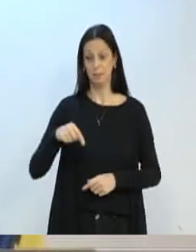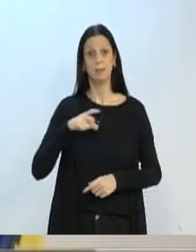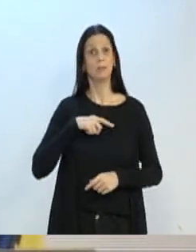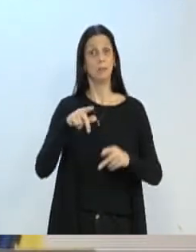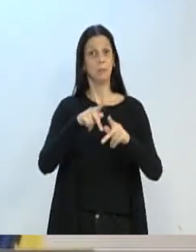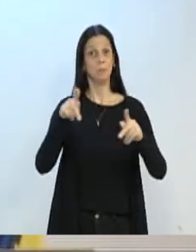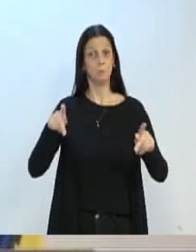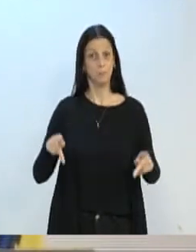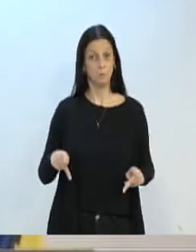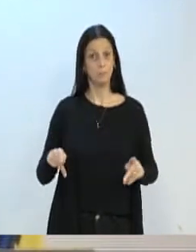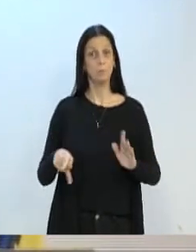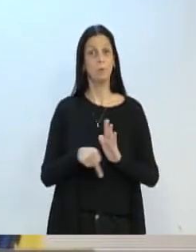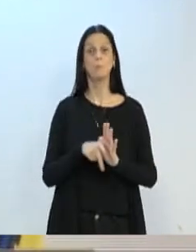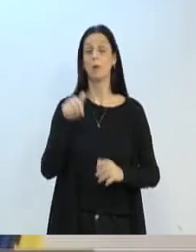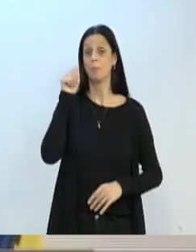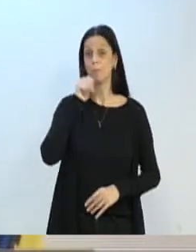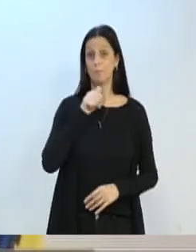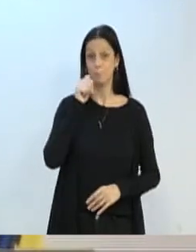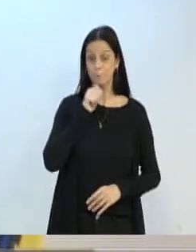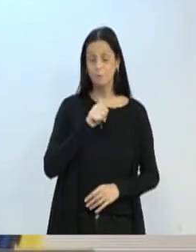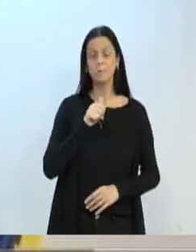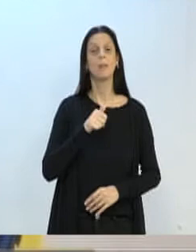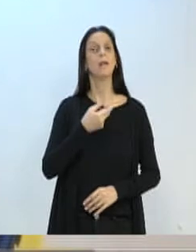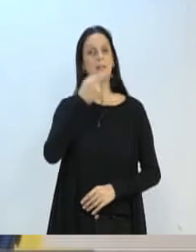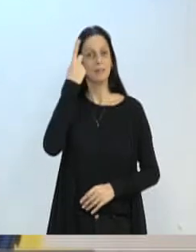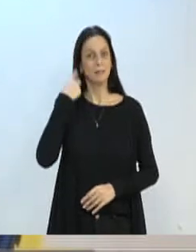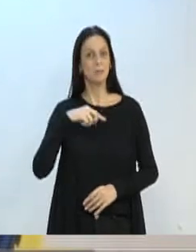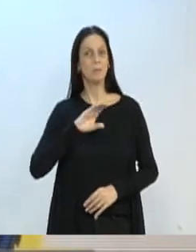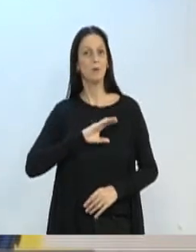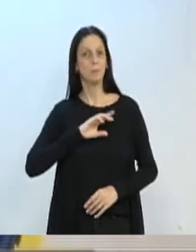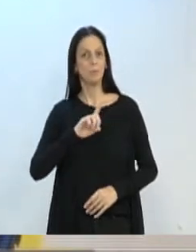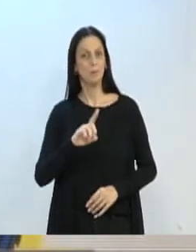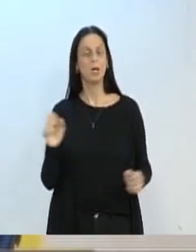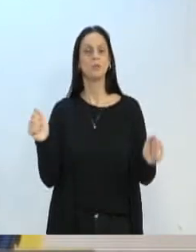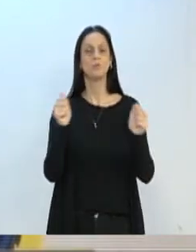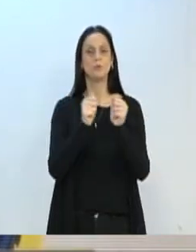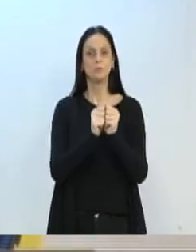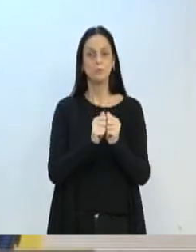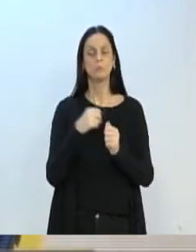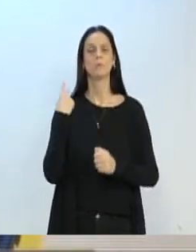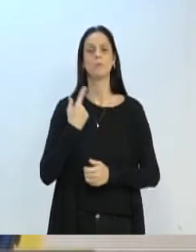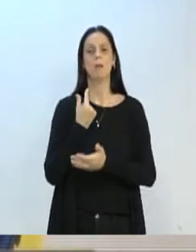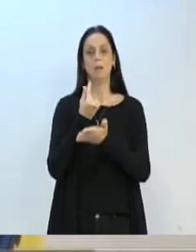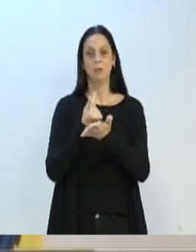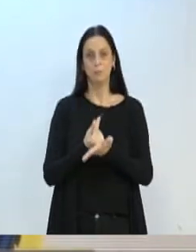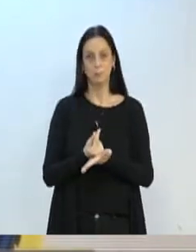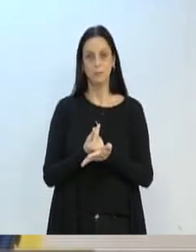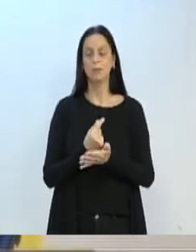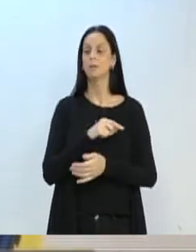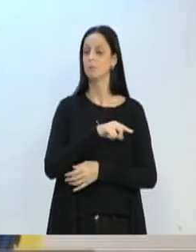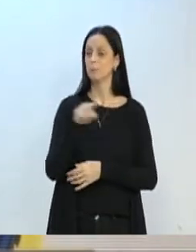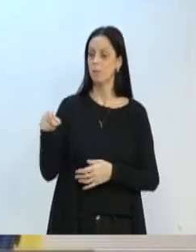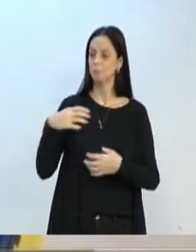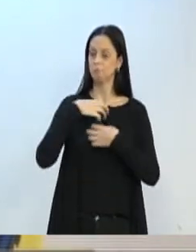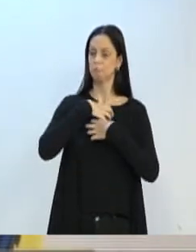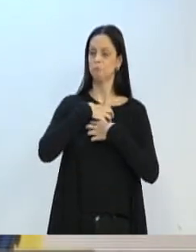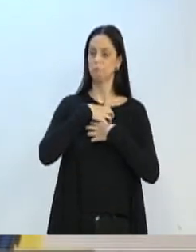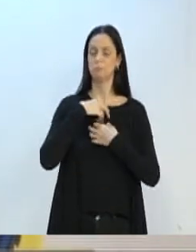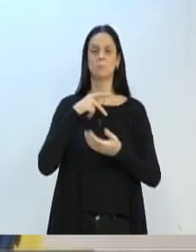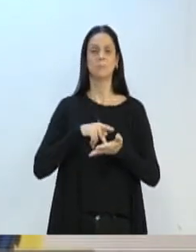mulher aqui vereadora Silmara que coordena juntamente com a verdade daqueles Loureiro as pessoas que se sentirem